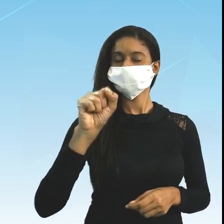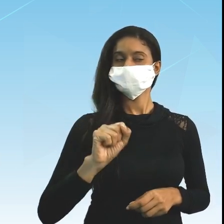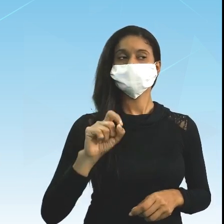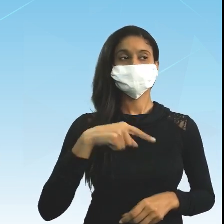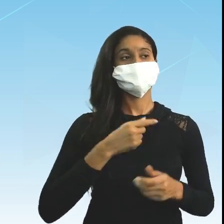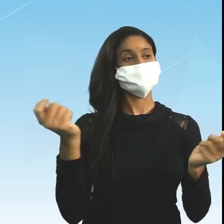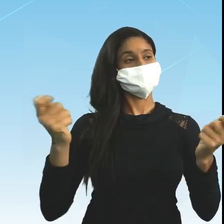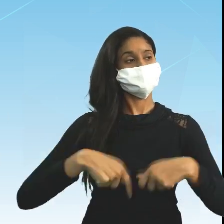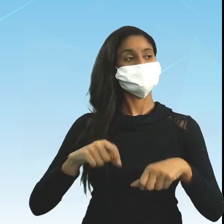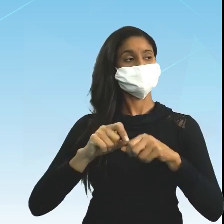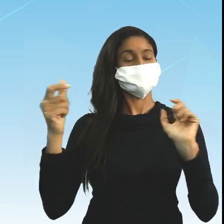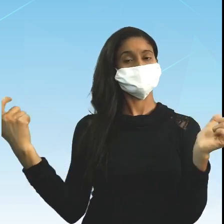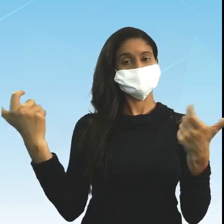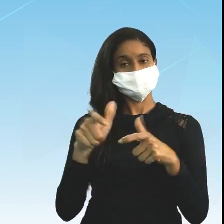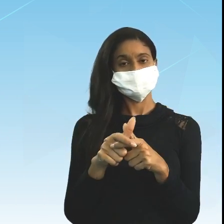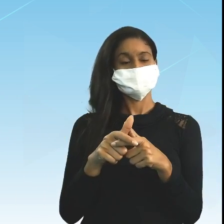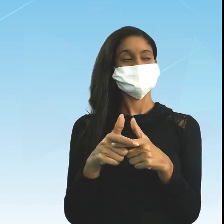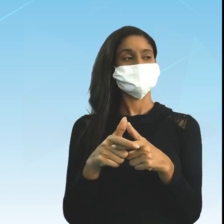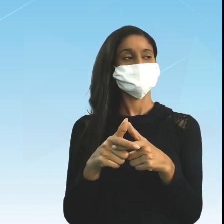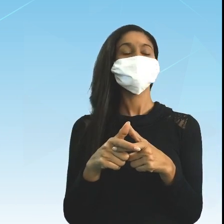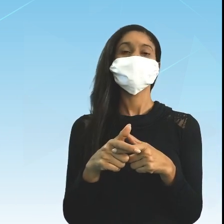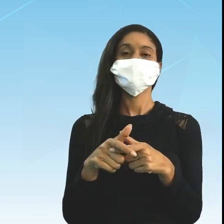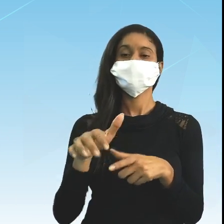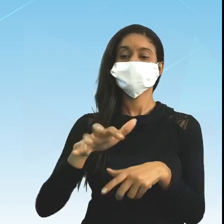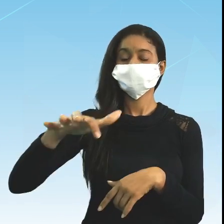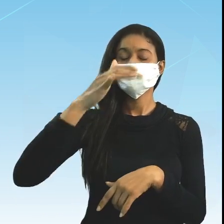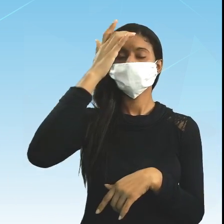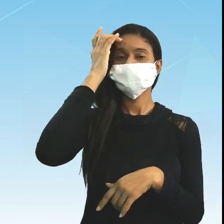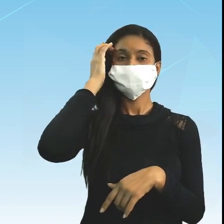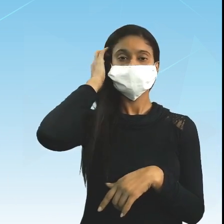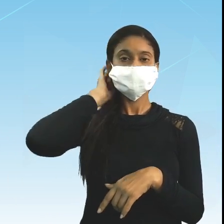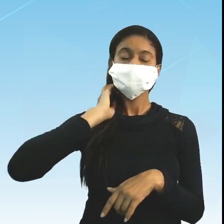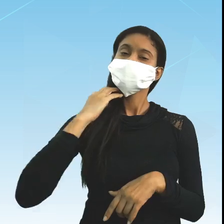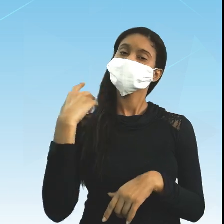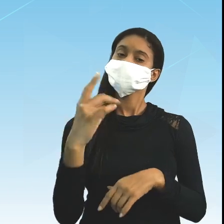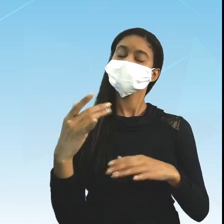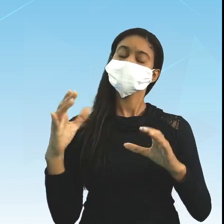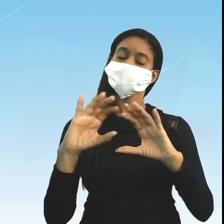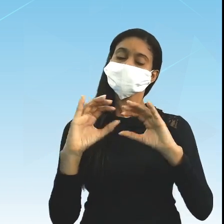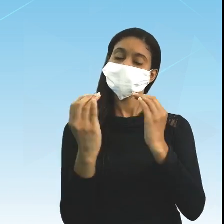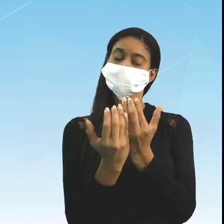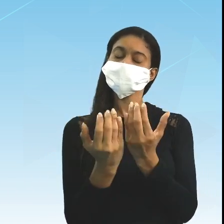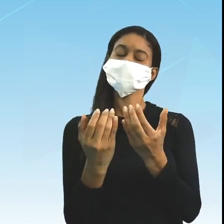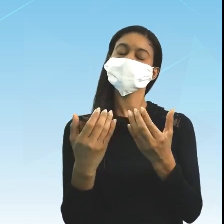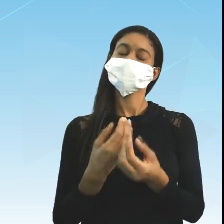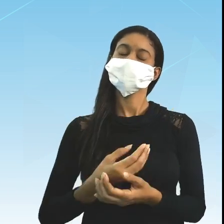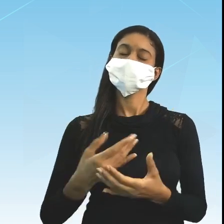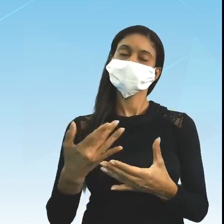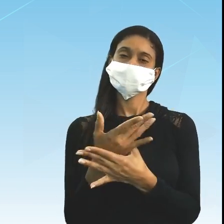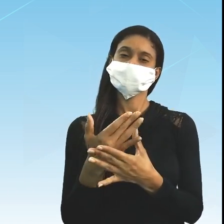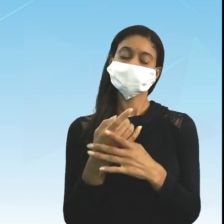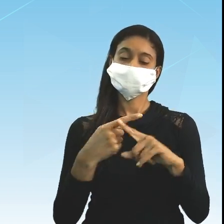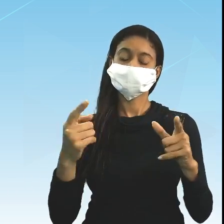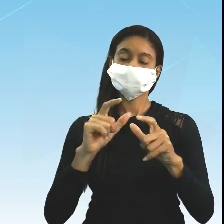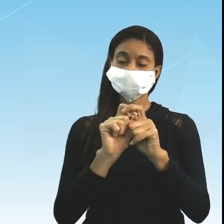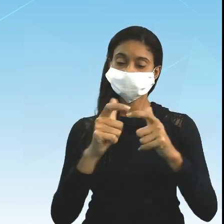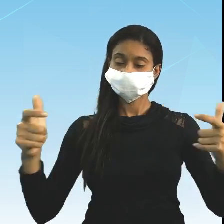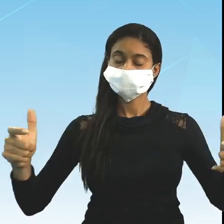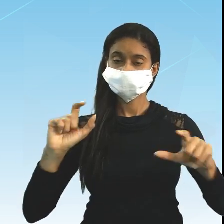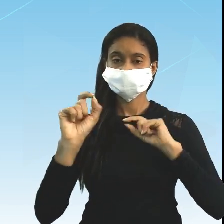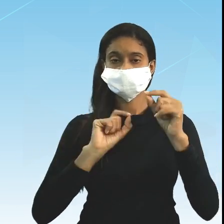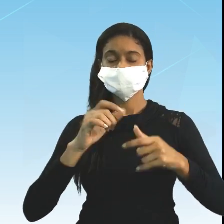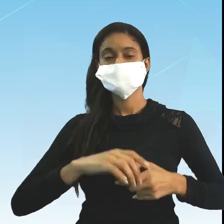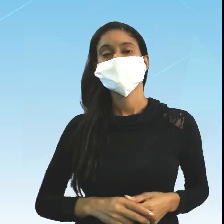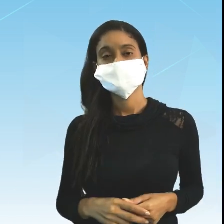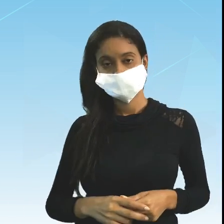gente pode ser o micromapa, que é próximo da tua região, da tua comunidade. E depois chegar um mapa macro, que é